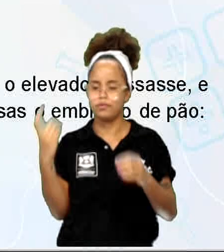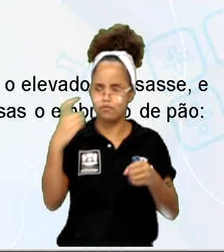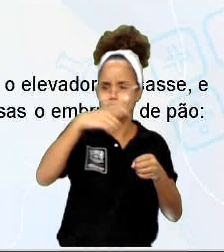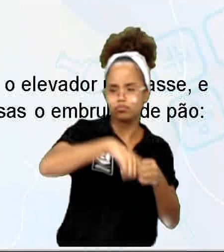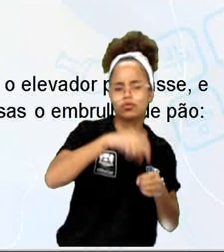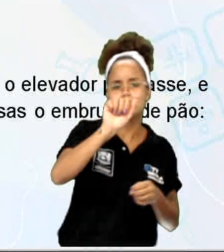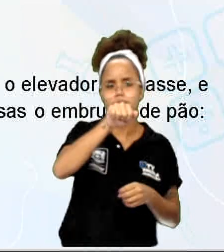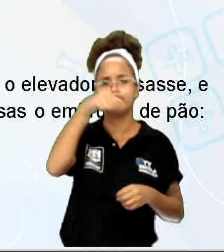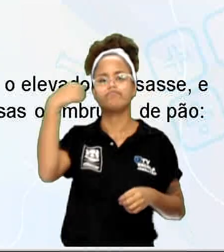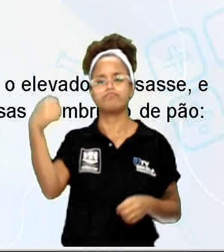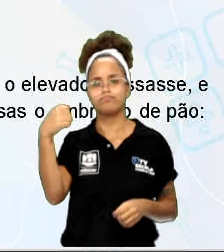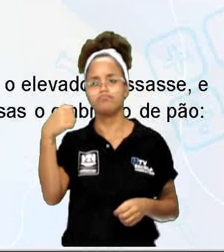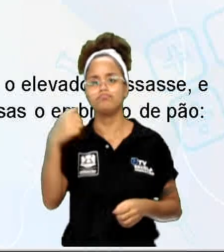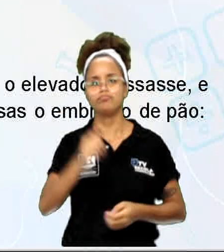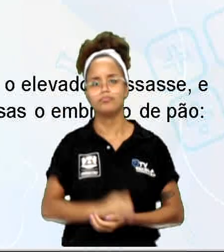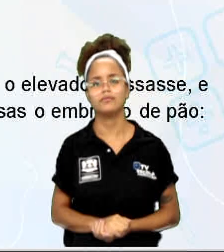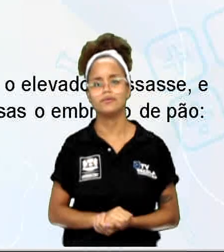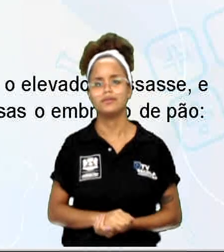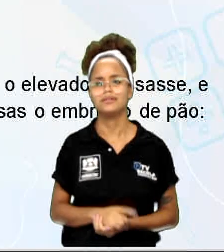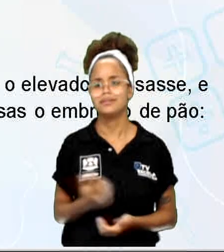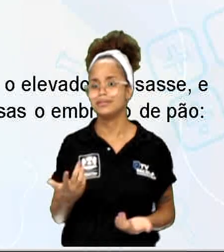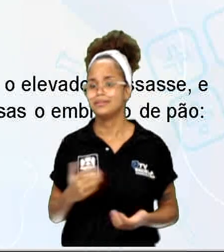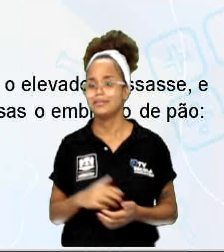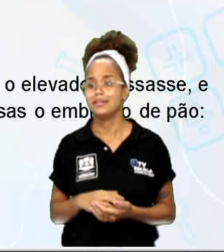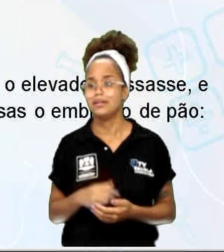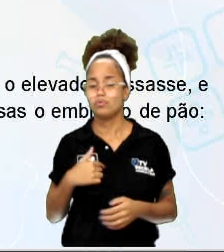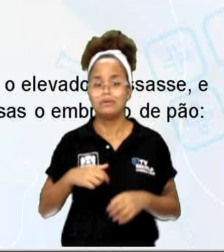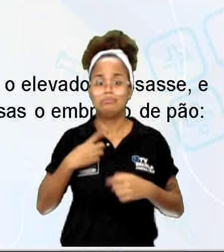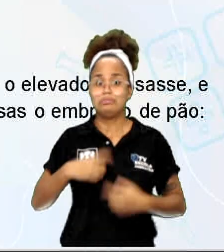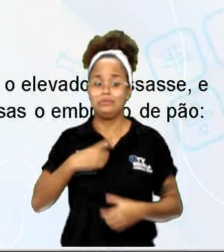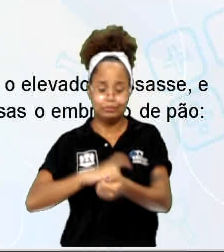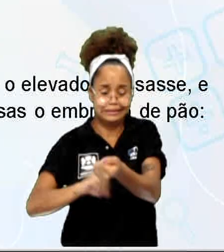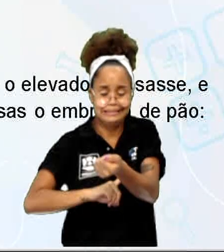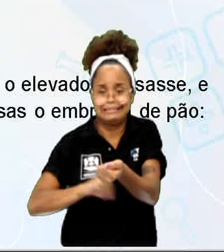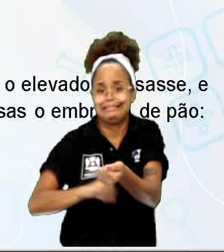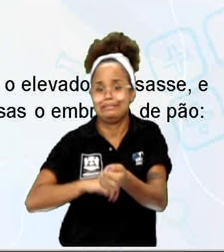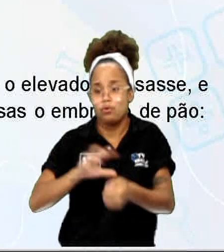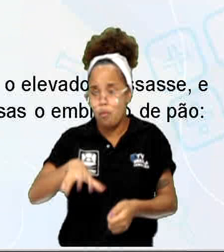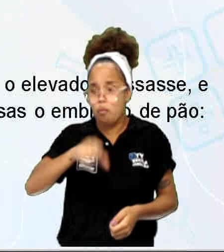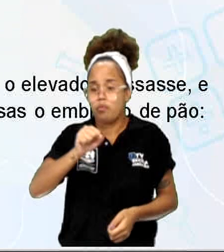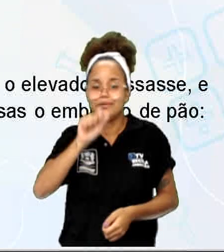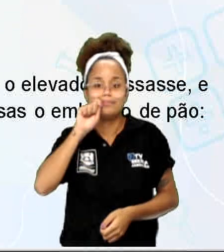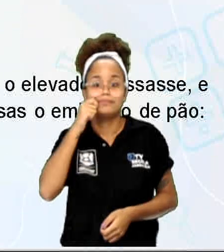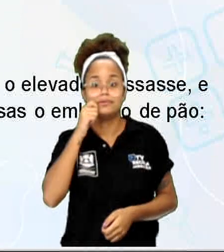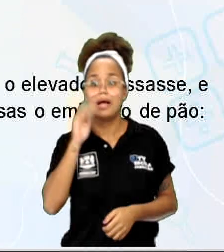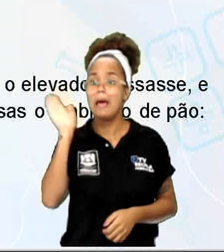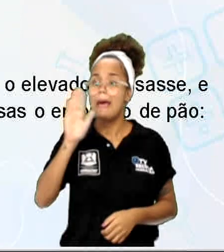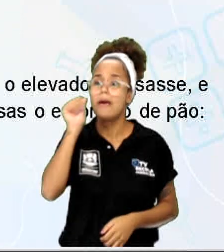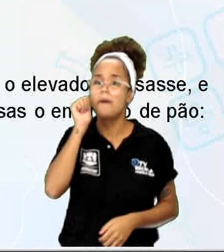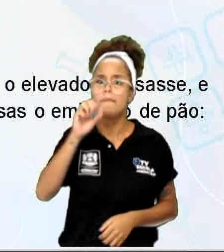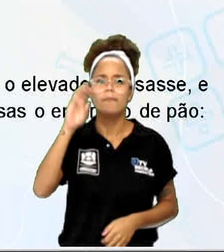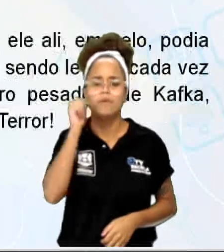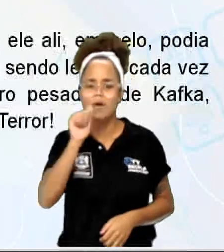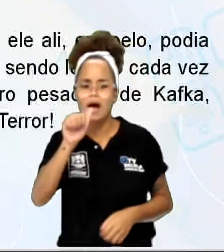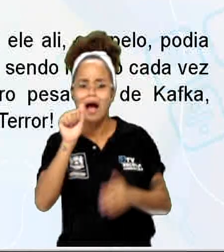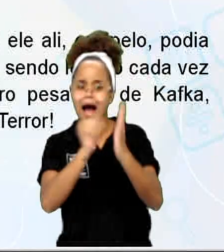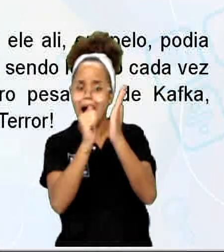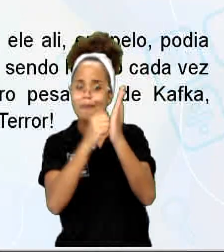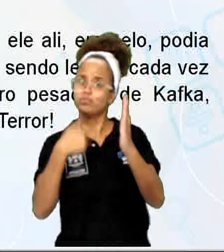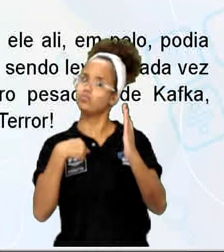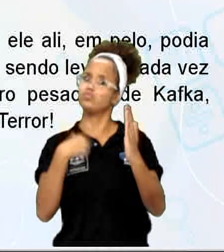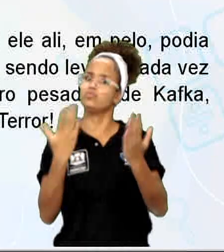porta de seu apartamento, sempre a segurar nas mãos nervosas o embrulho de pão. Maria, por favor, sou